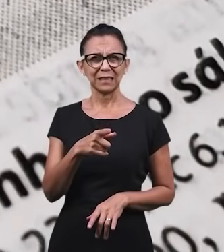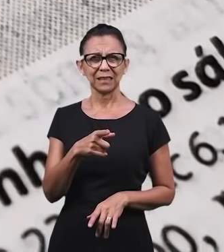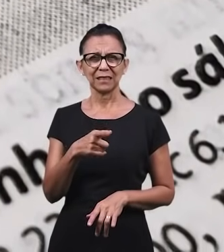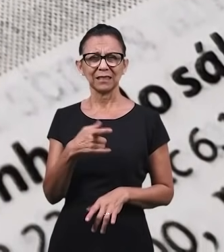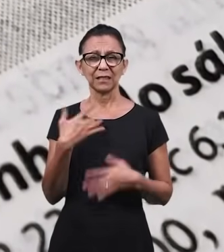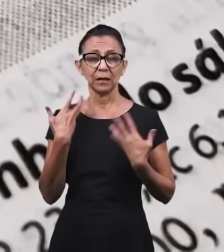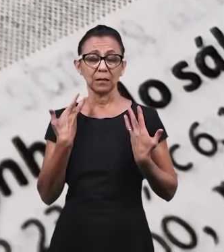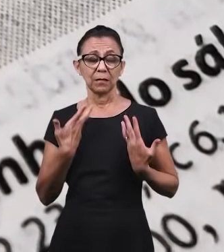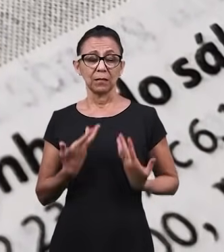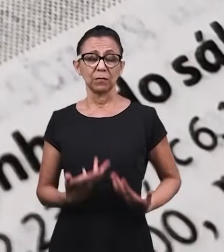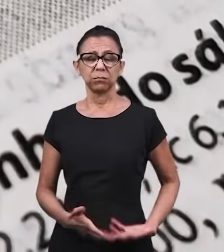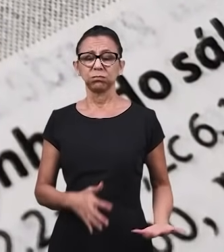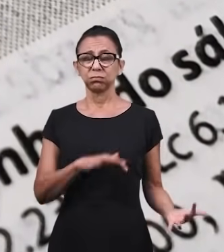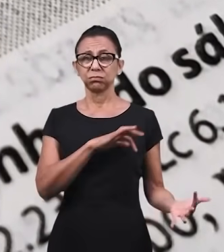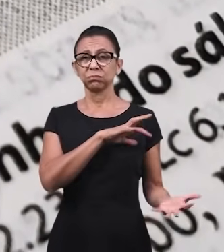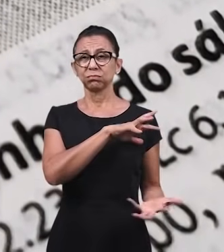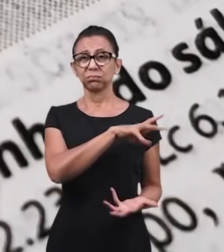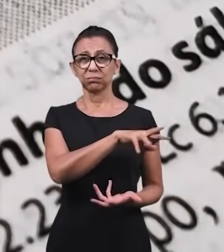já,